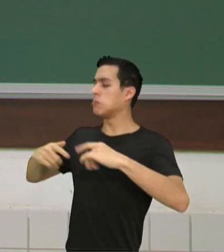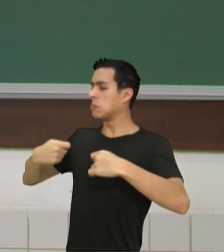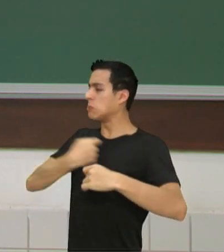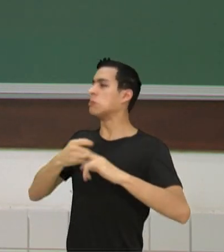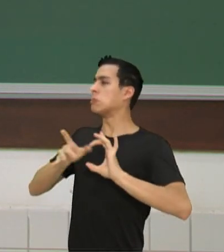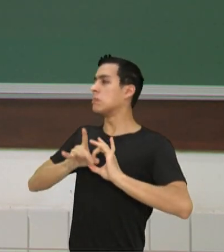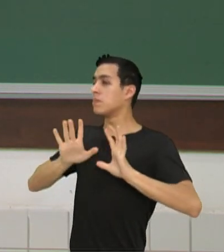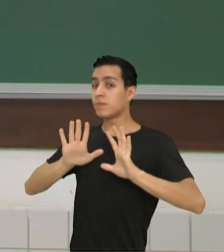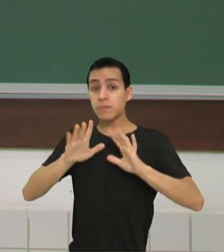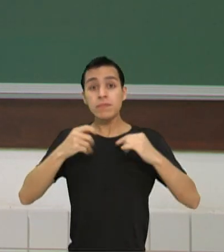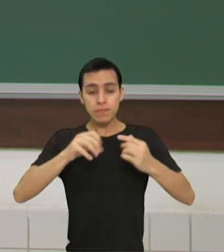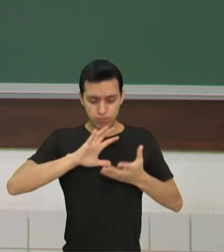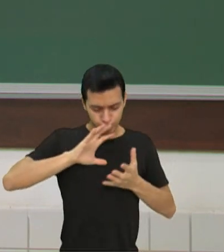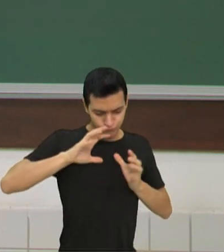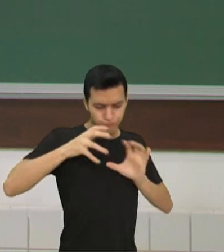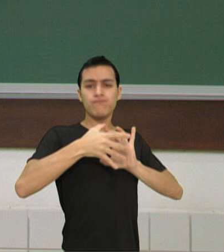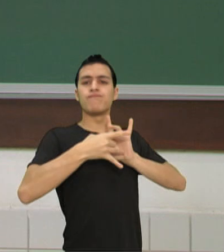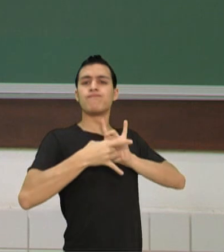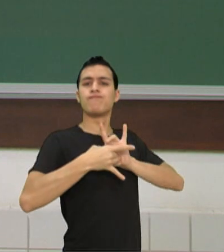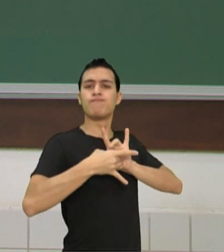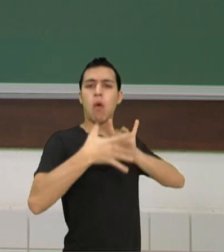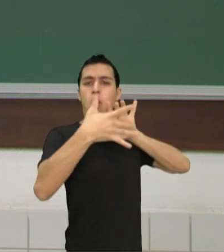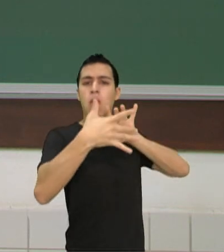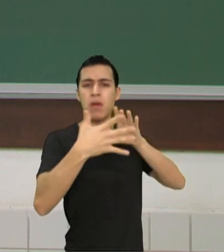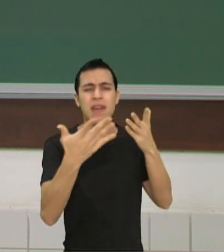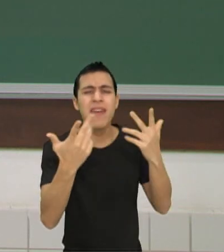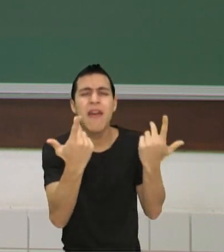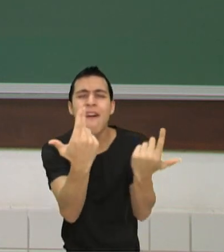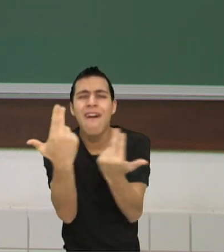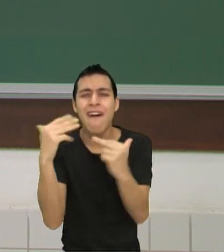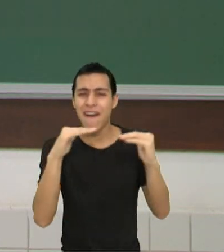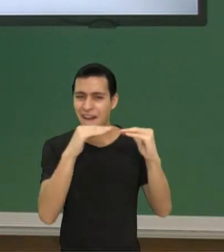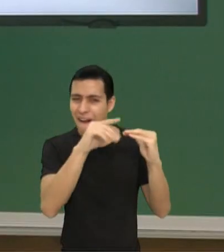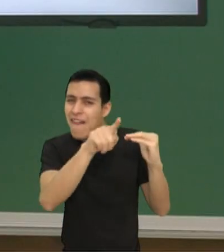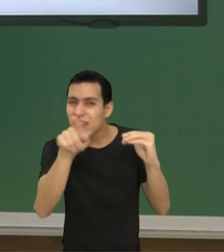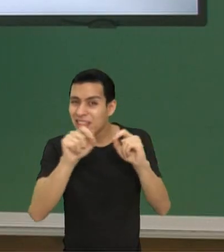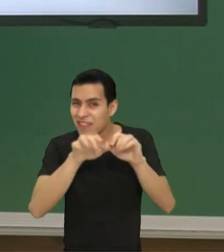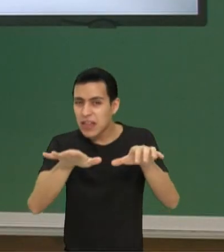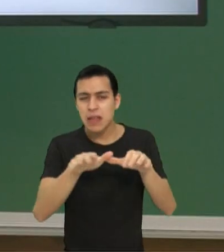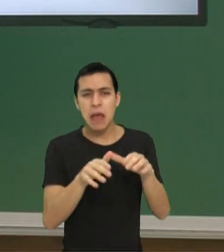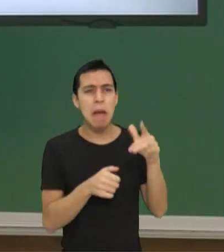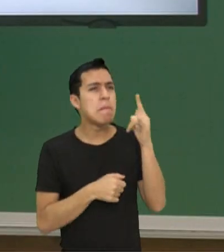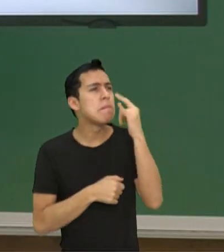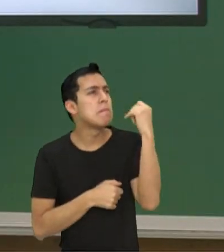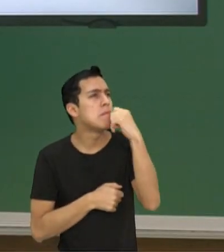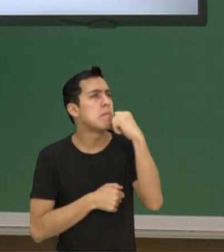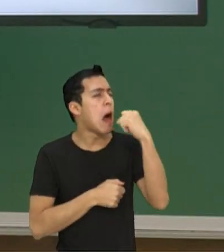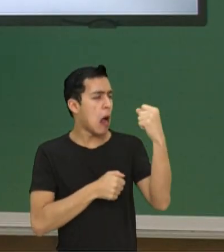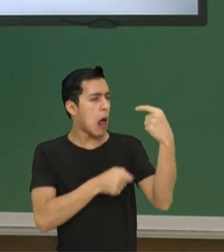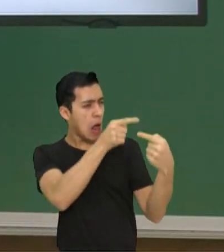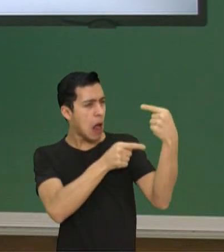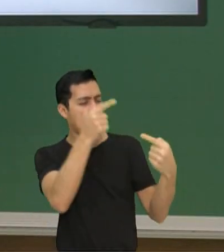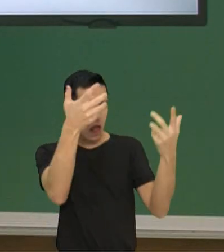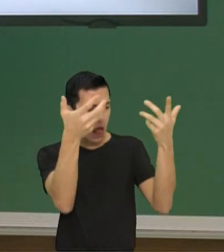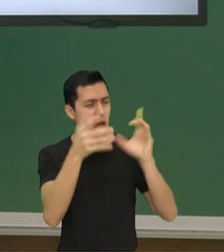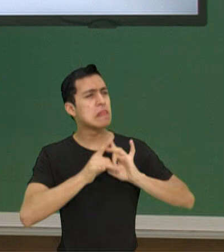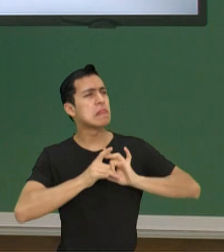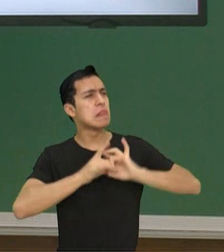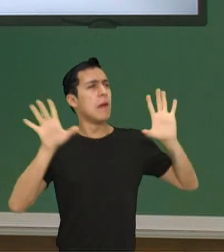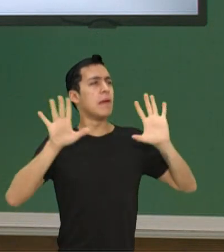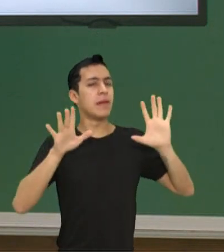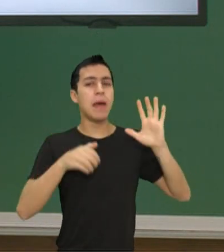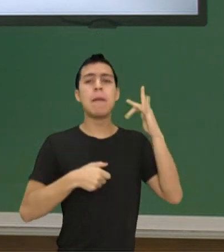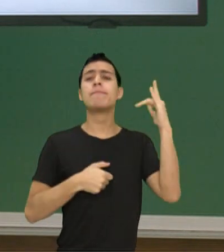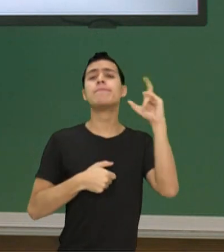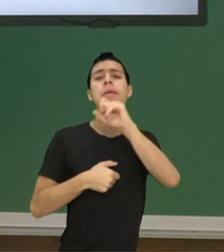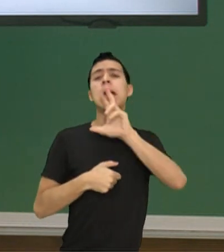tem que se tornar independente. É aquela coisa que você faz em casa, você não faz? Não briga com o pai e com a mãe? Fala assim, eu quero ser independente. O que o